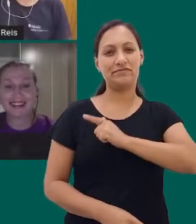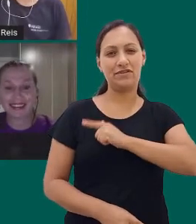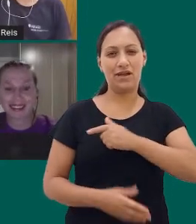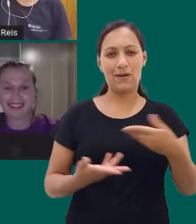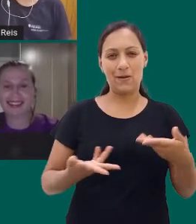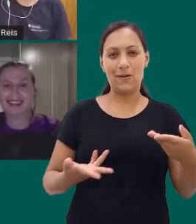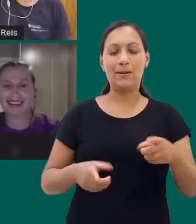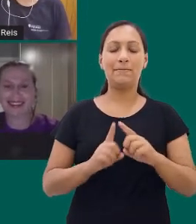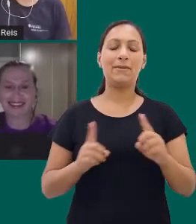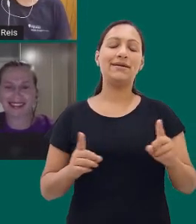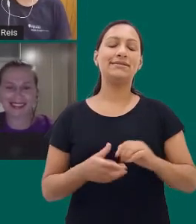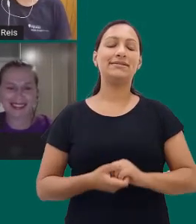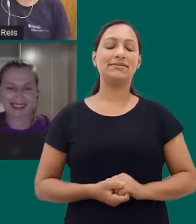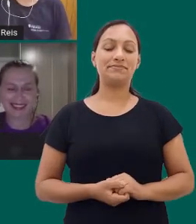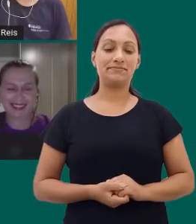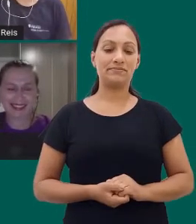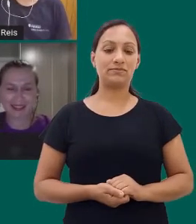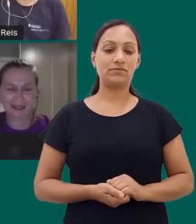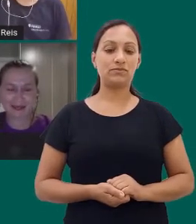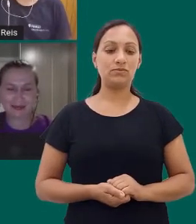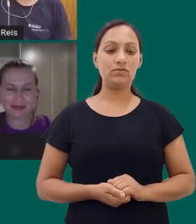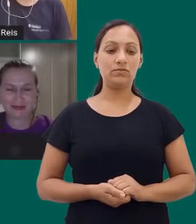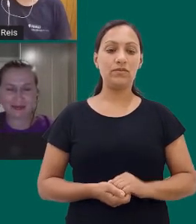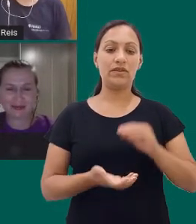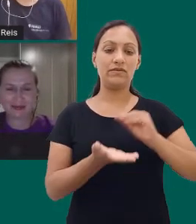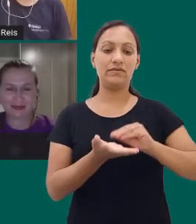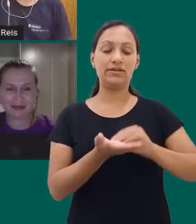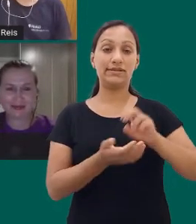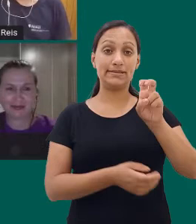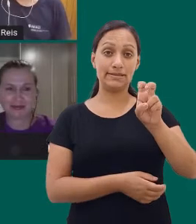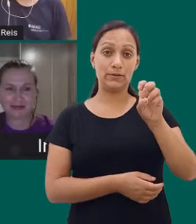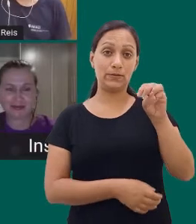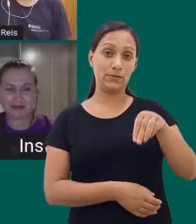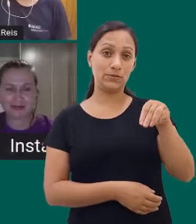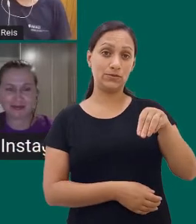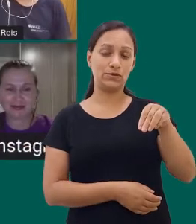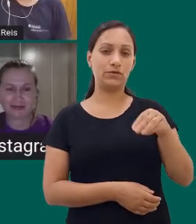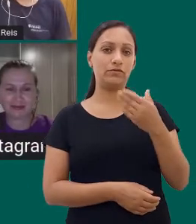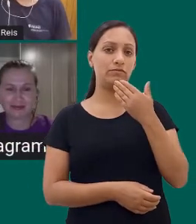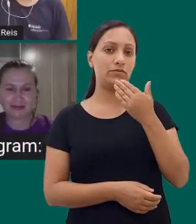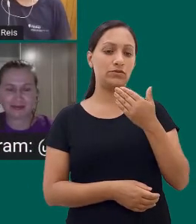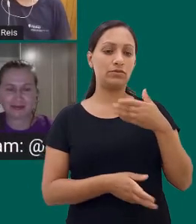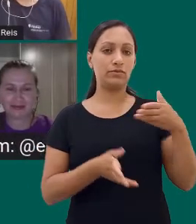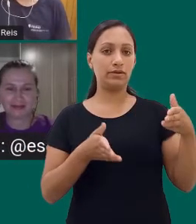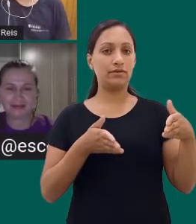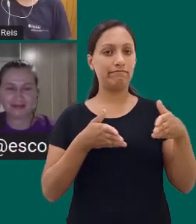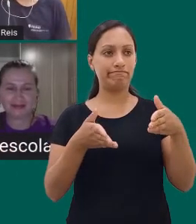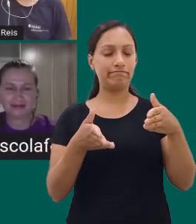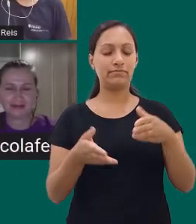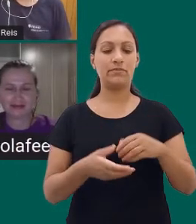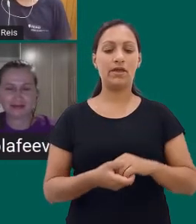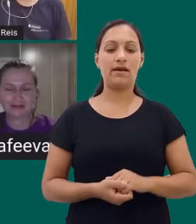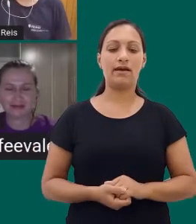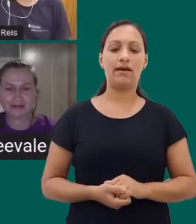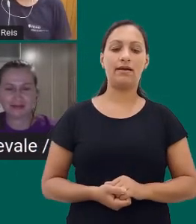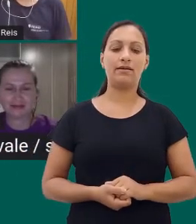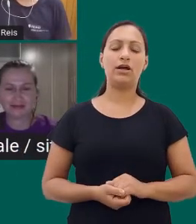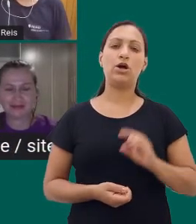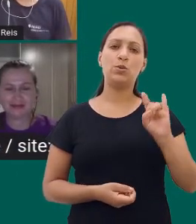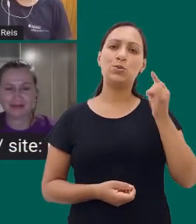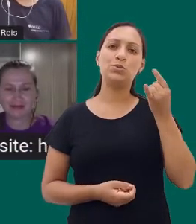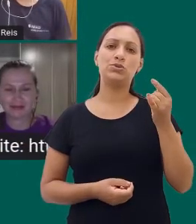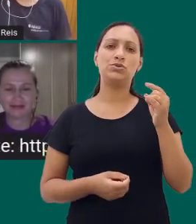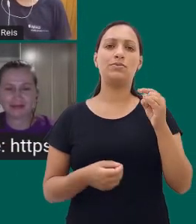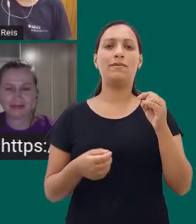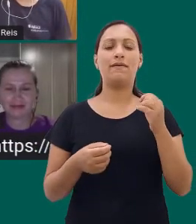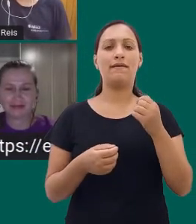coisas. Gente, faltam aí 5 minutinhos. Eu vou pedir para a gente encaminhar aí para vocês. Quiser dar uma última fala, falar